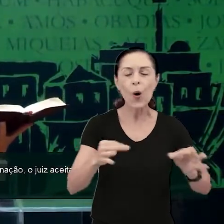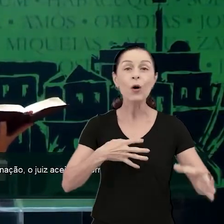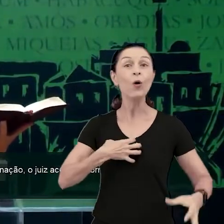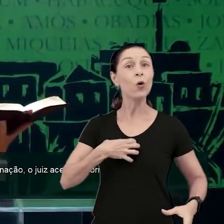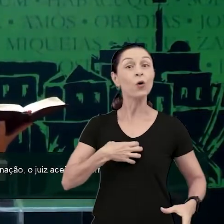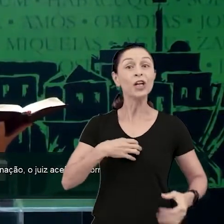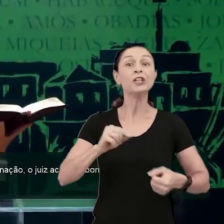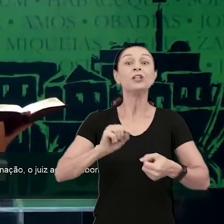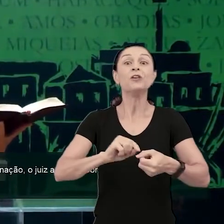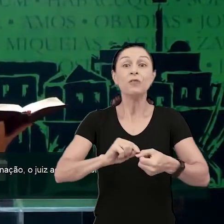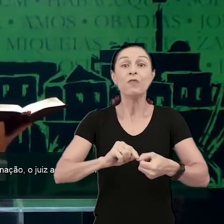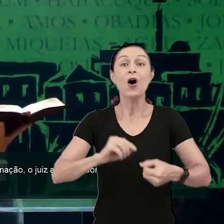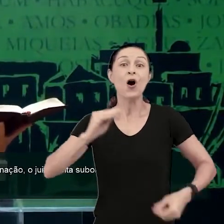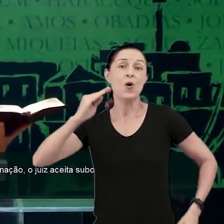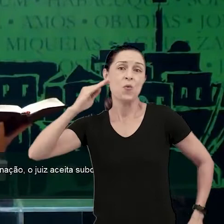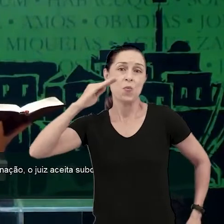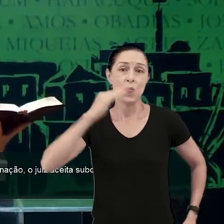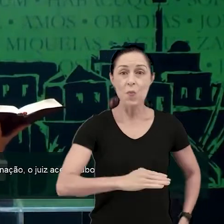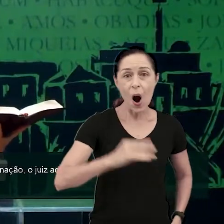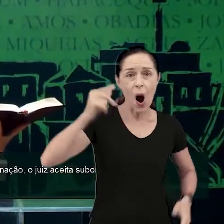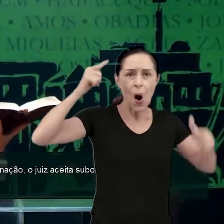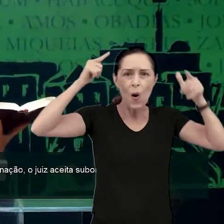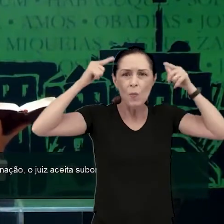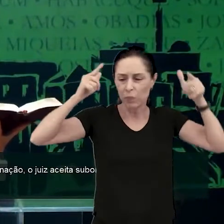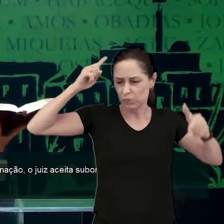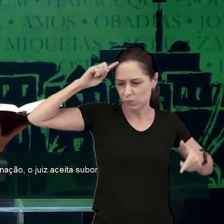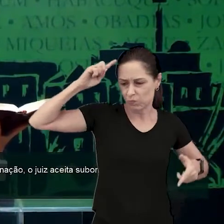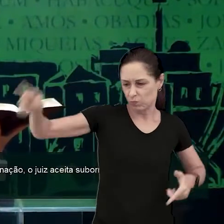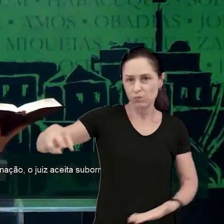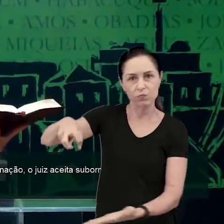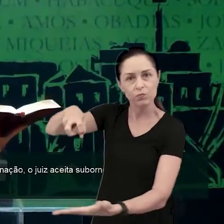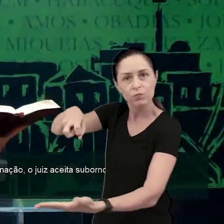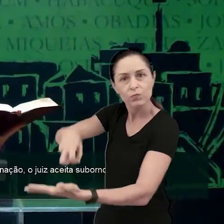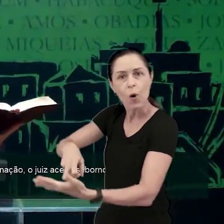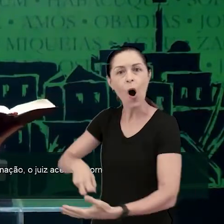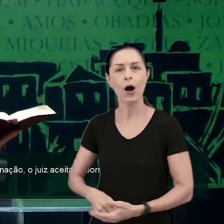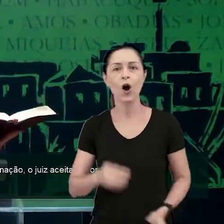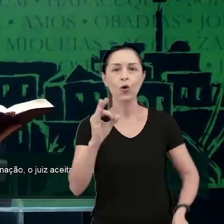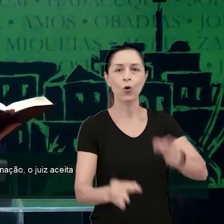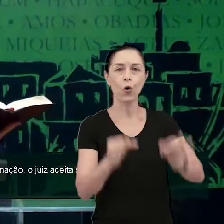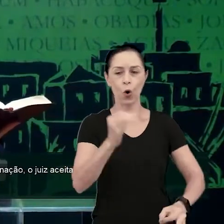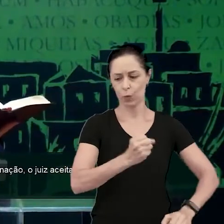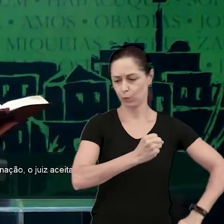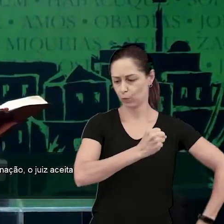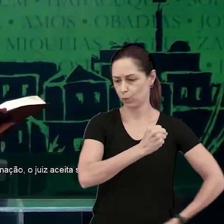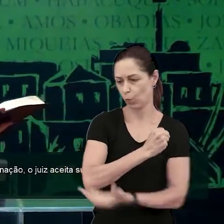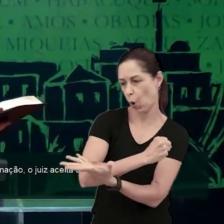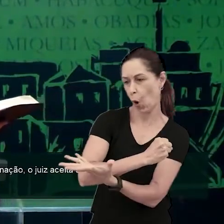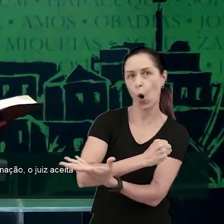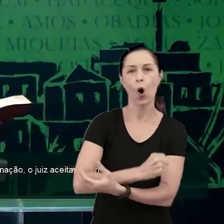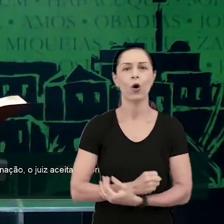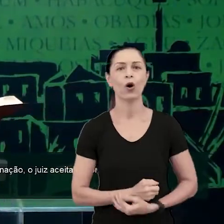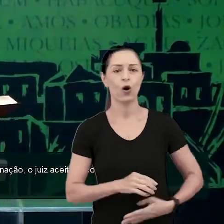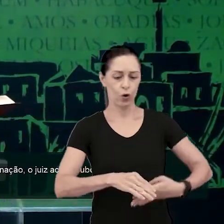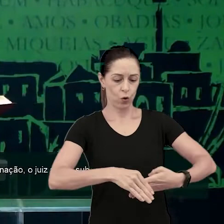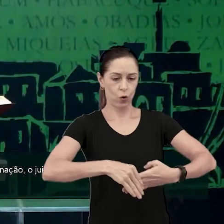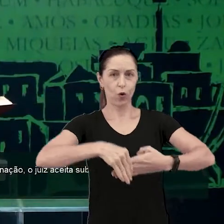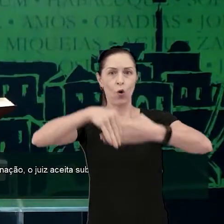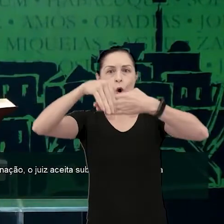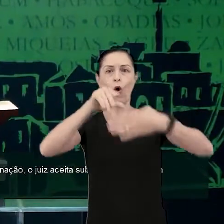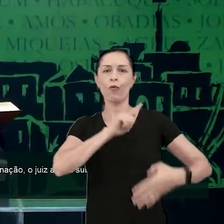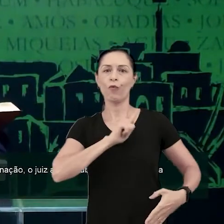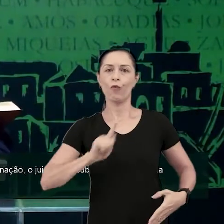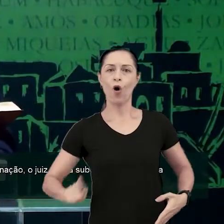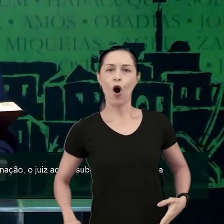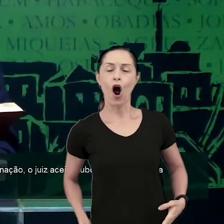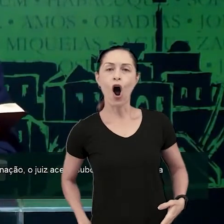O príncipe exige condenação, o juiz aceita suborno, o grande fala dos maus desejos de sua alma,